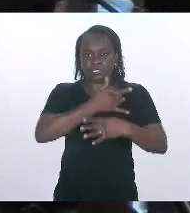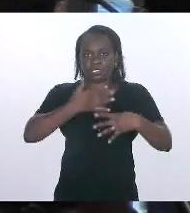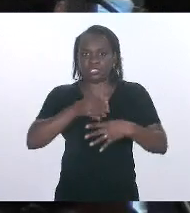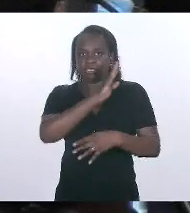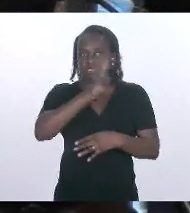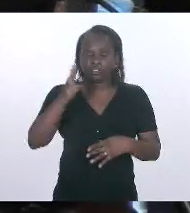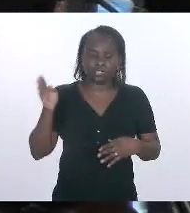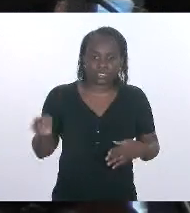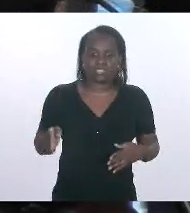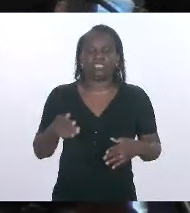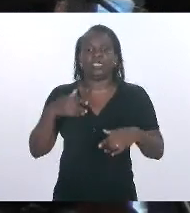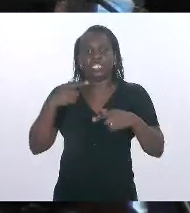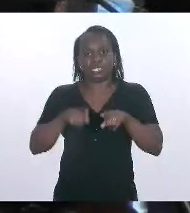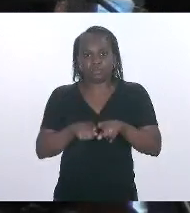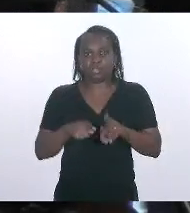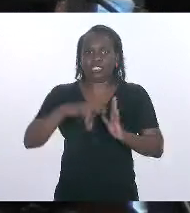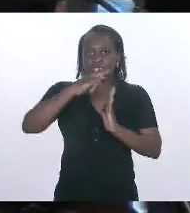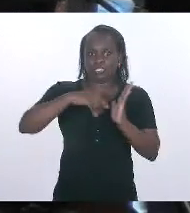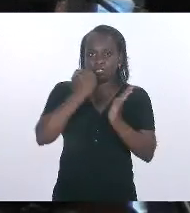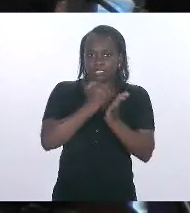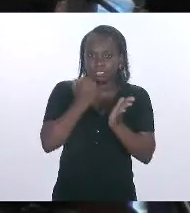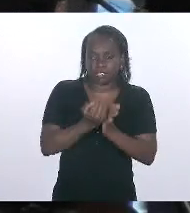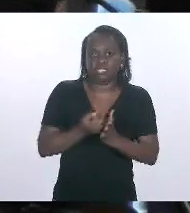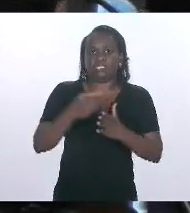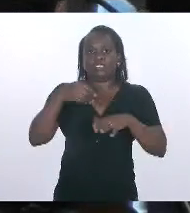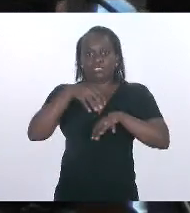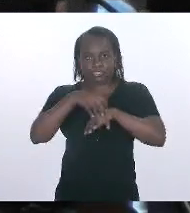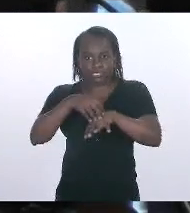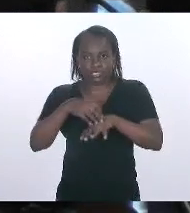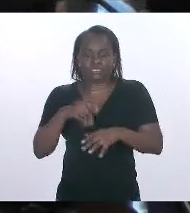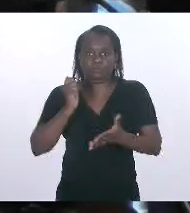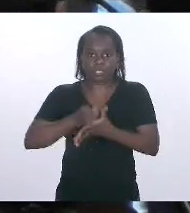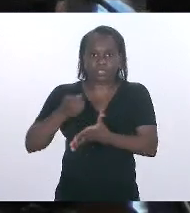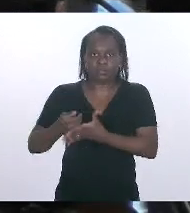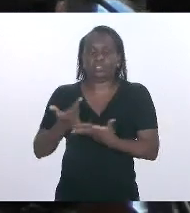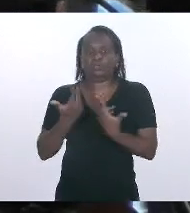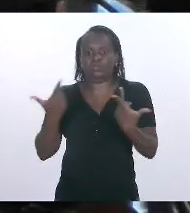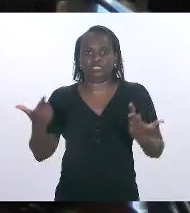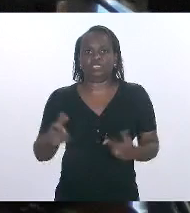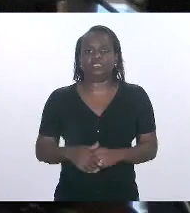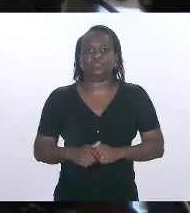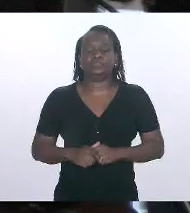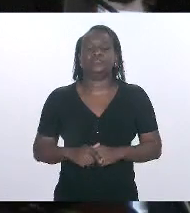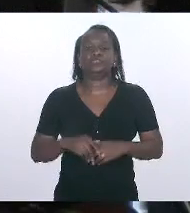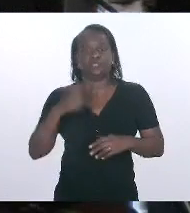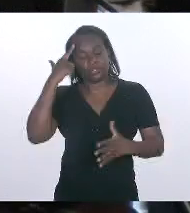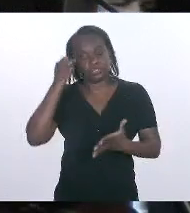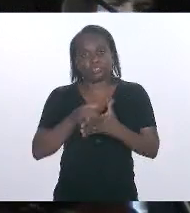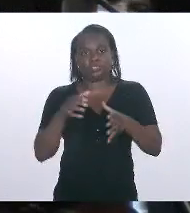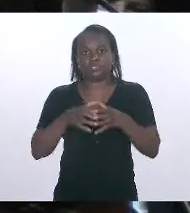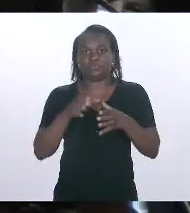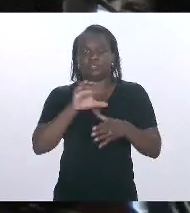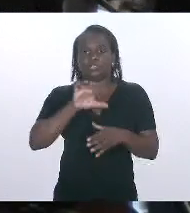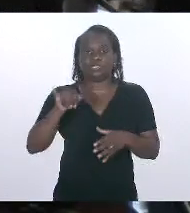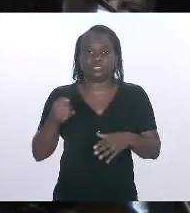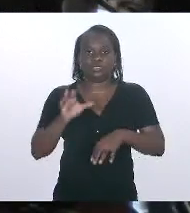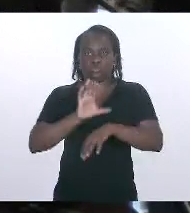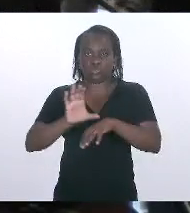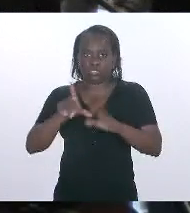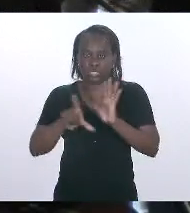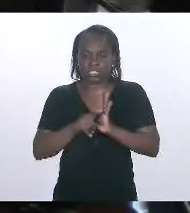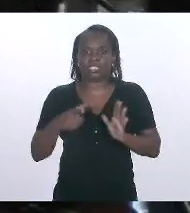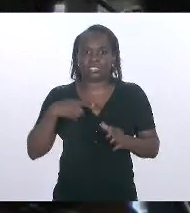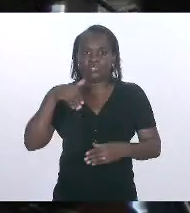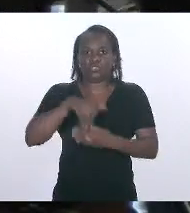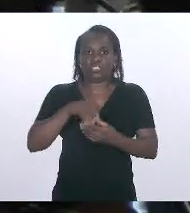institui cadastramento para afrentamento de veículo para transporte remunerado de passageiros e da outras providências. Parecer da Comissão de Constituição e Justiça pela constitucionalidade, com